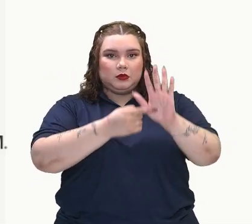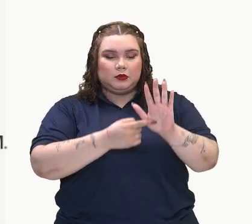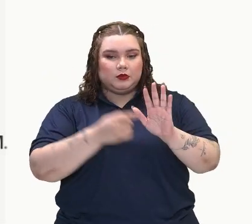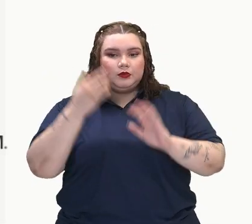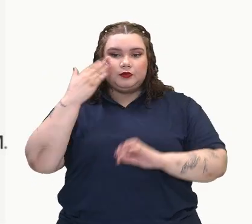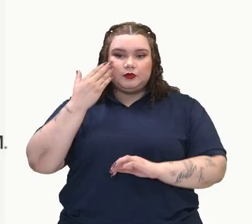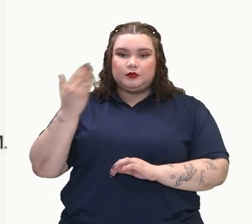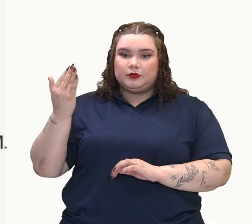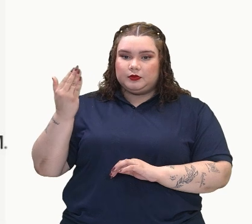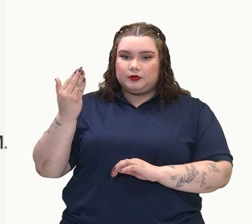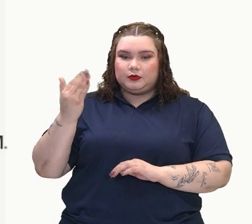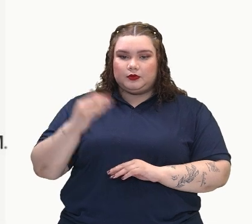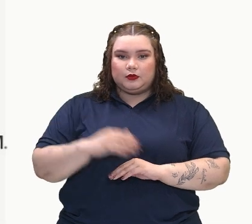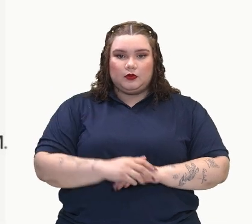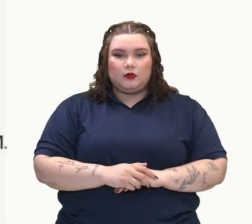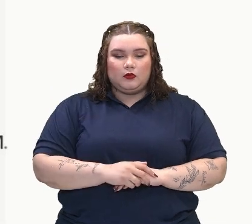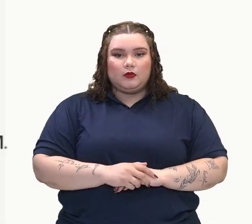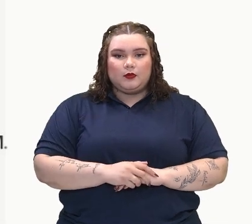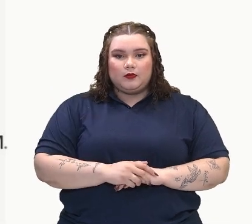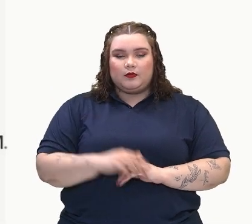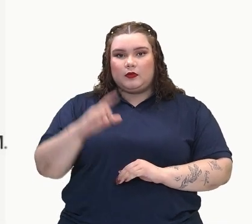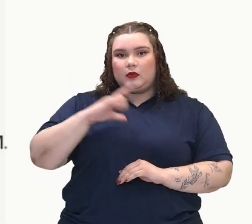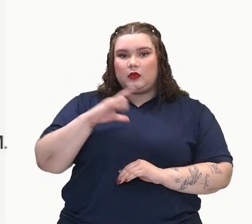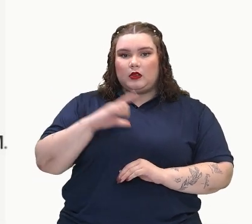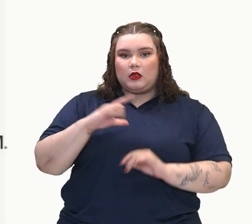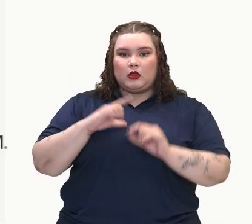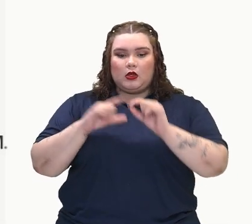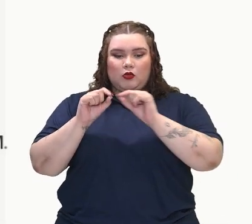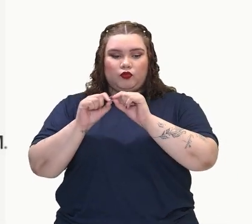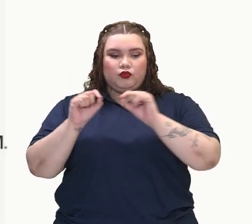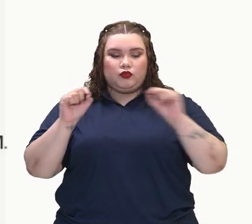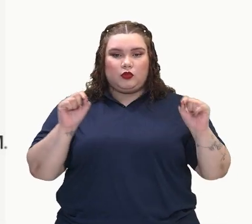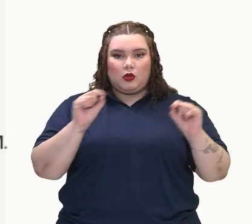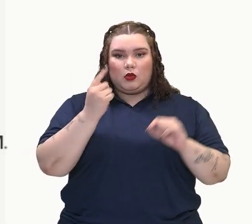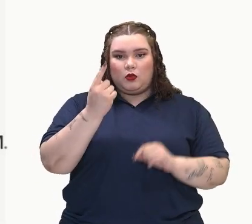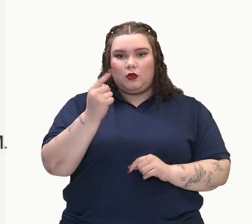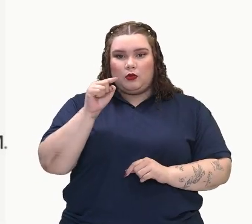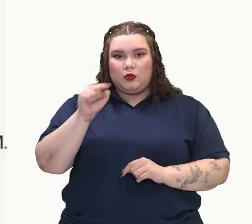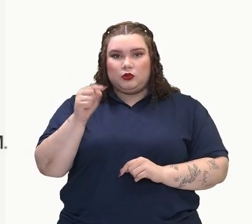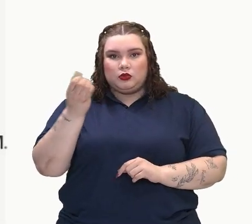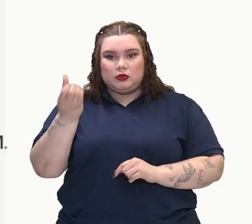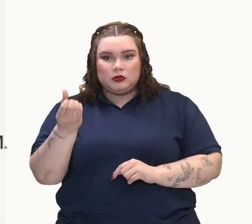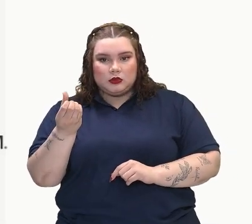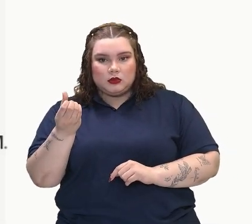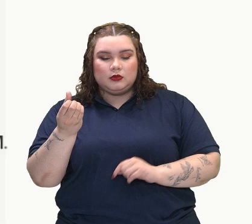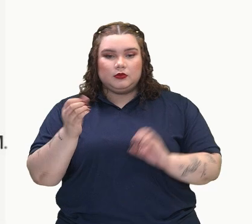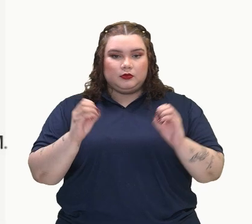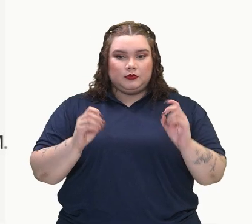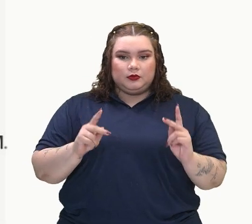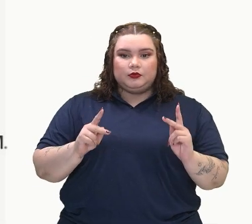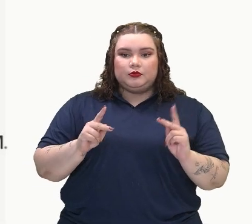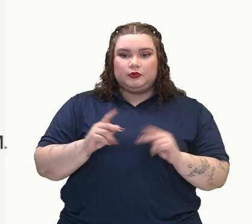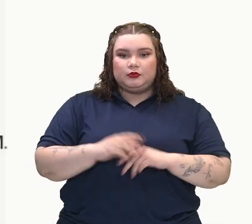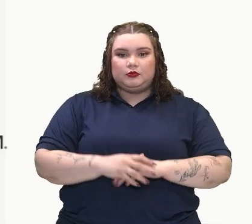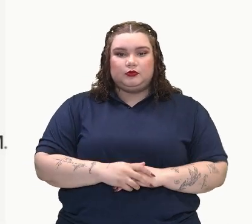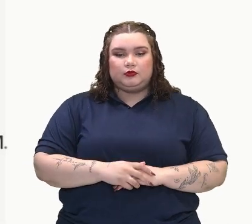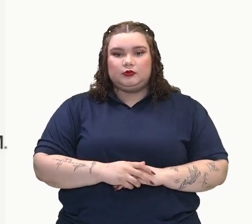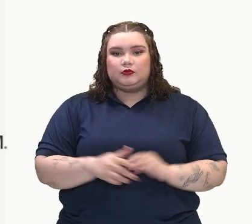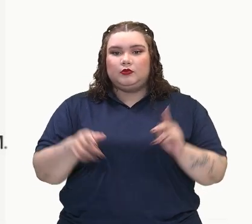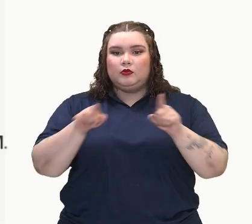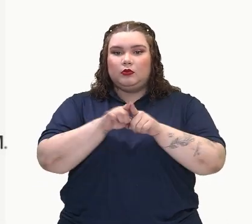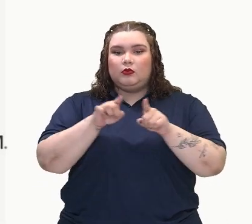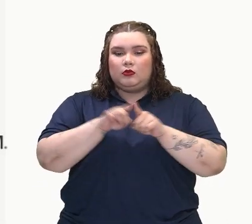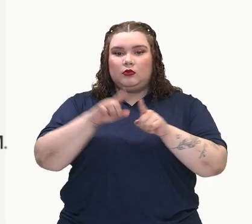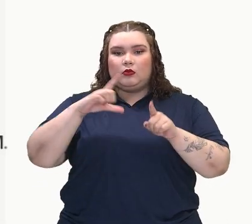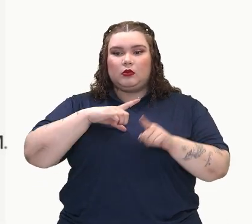temos, né, a distância, que no caso aqui é 1,6, correto? E temos aqui a